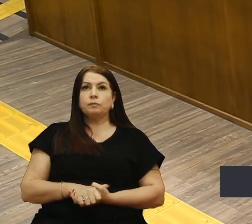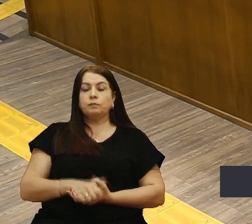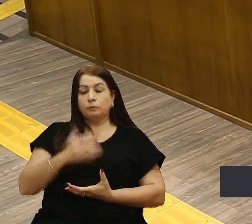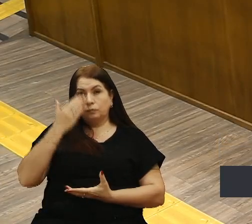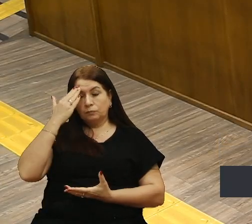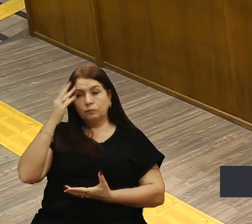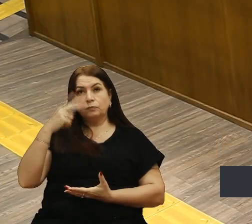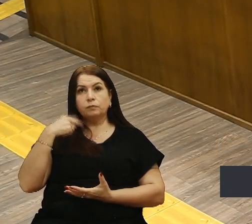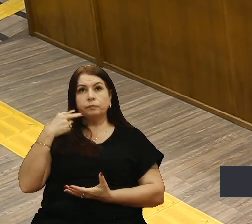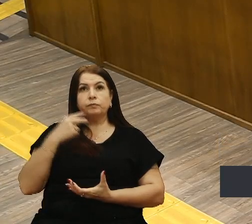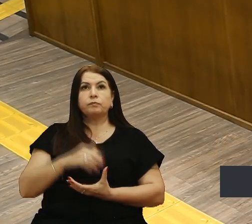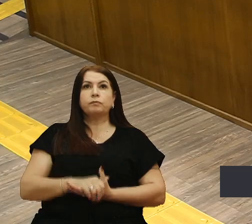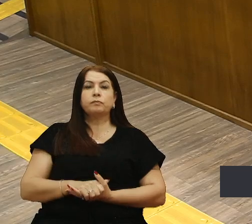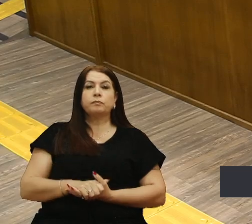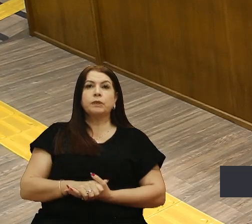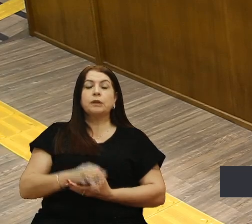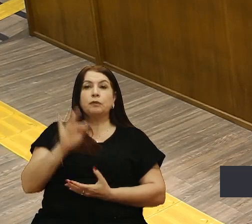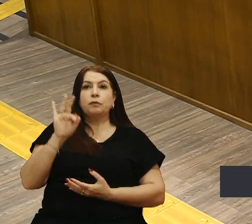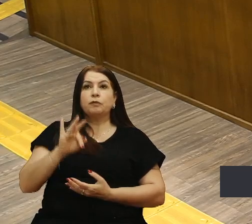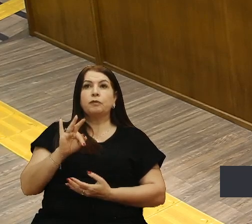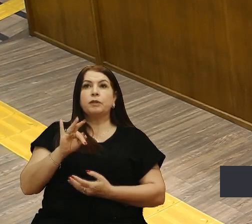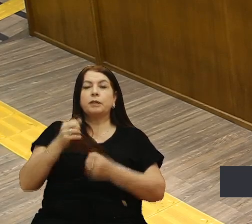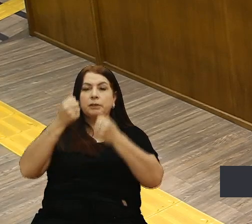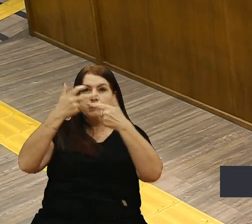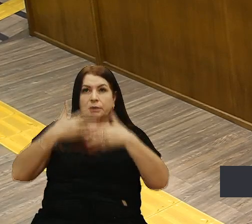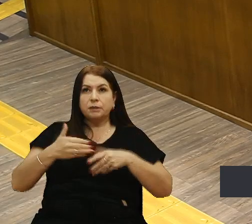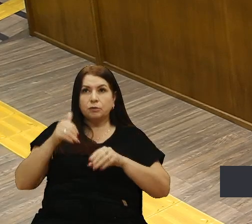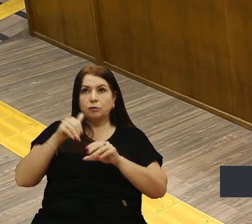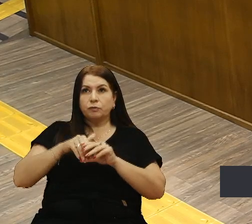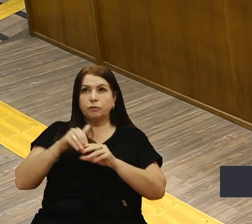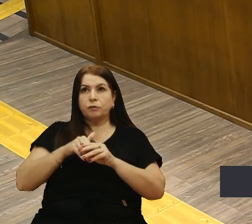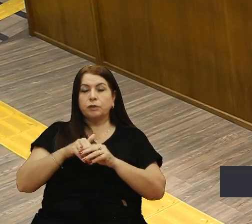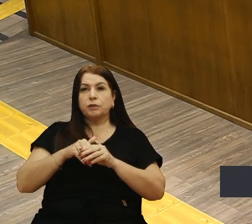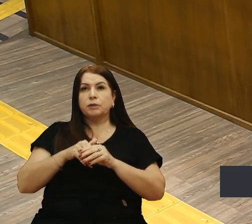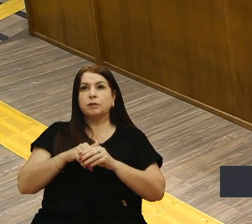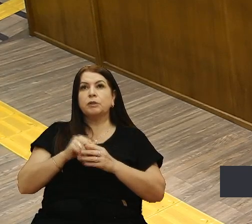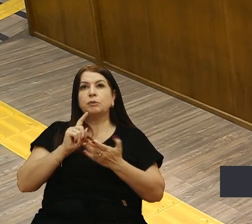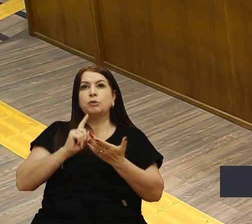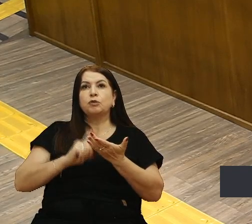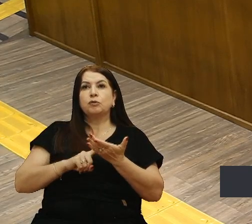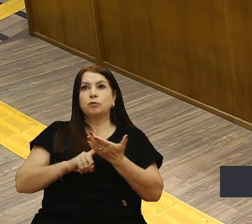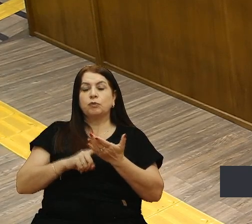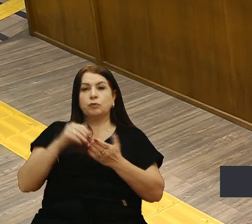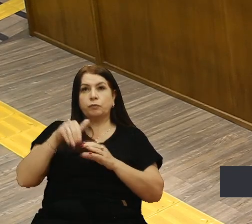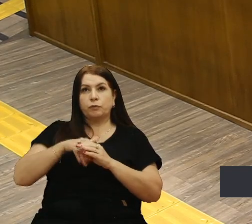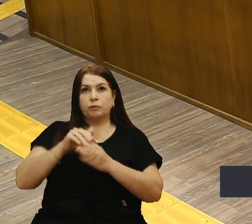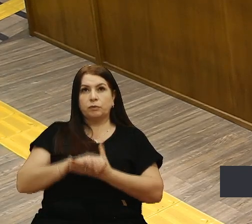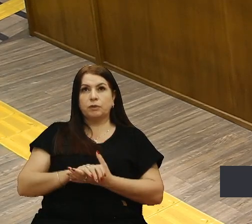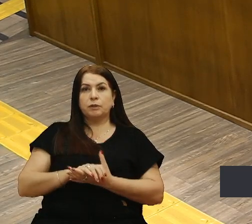Obrigado, vereador. Encerradas as declarações de voto, passemos ao registro eletrônico dos votos. Solicito as